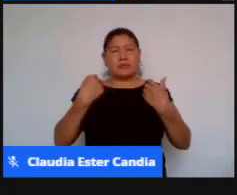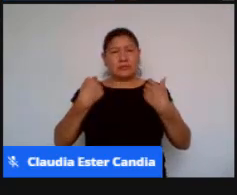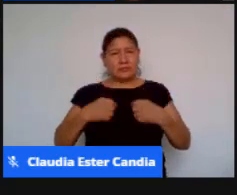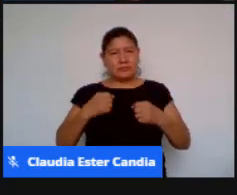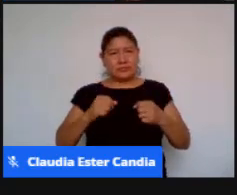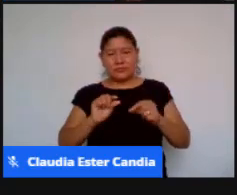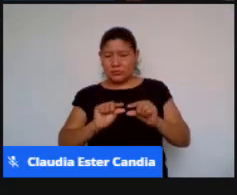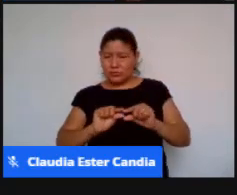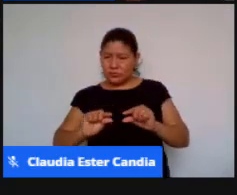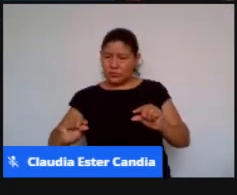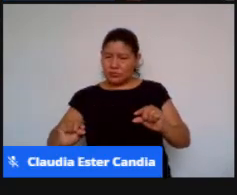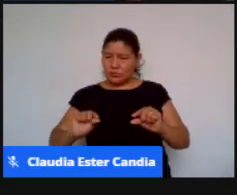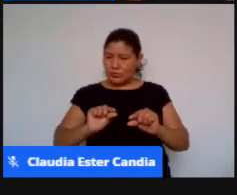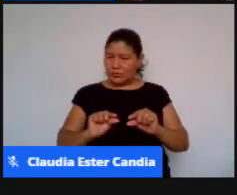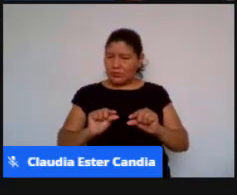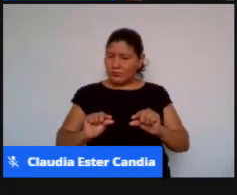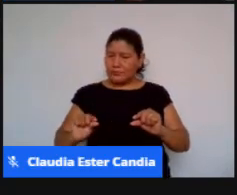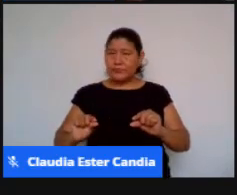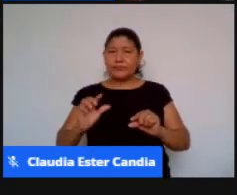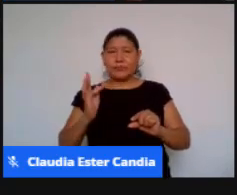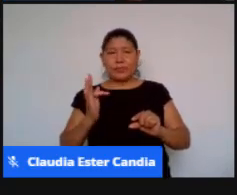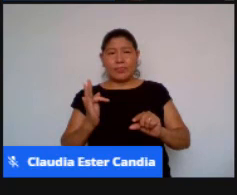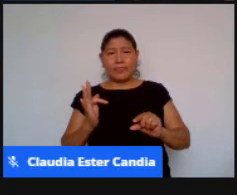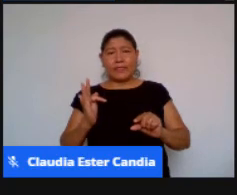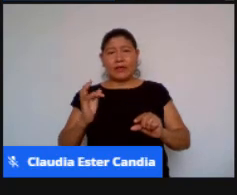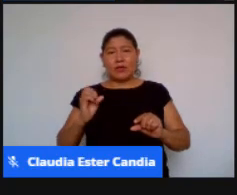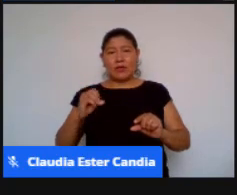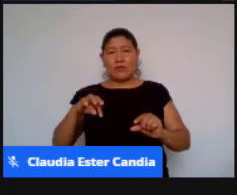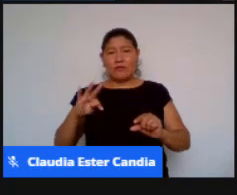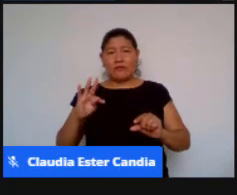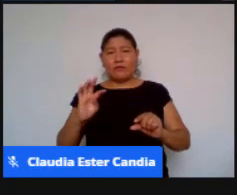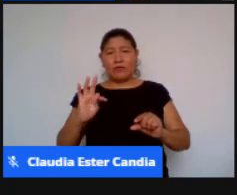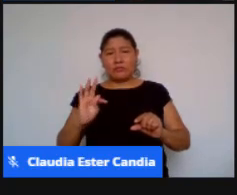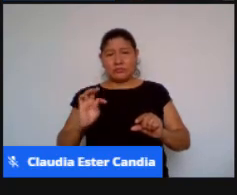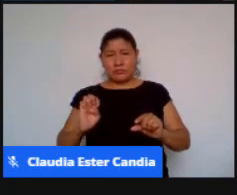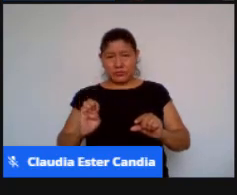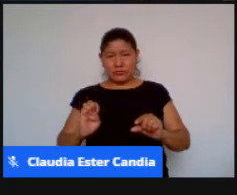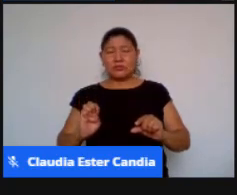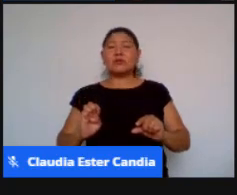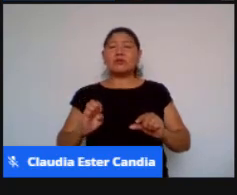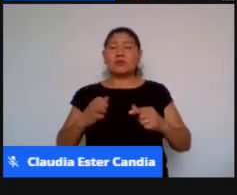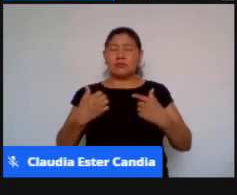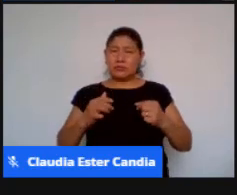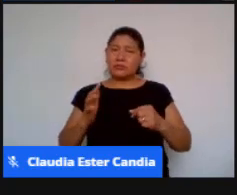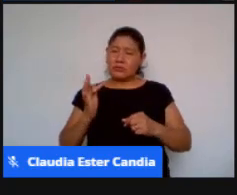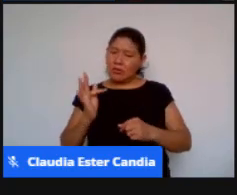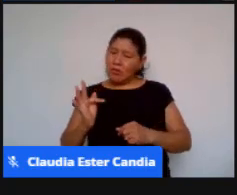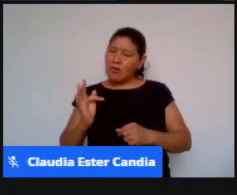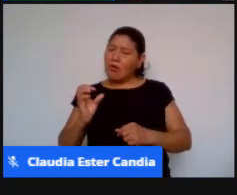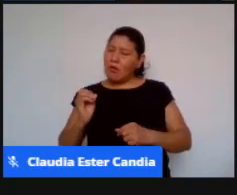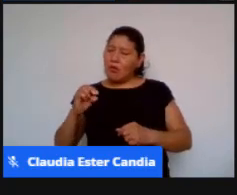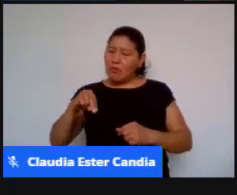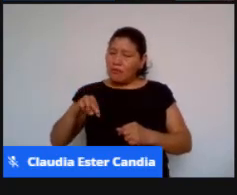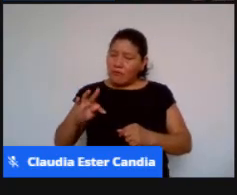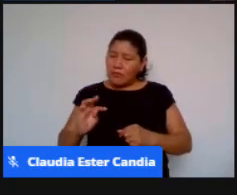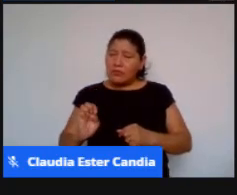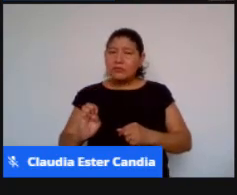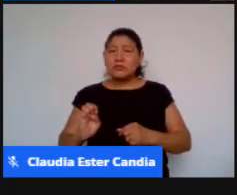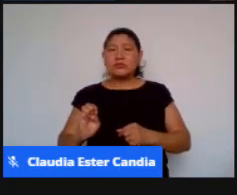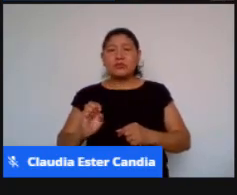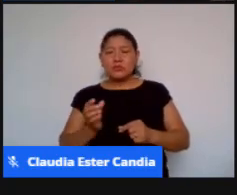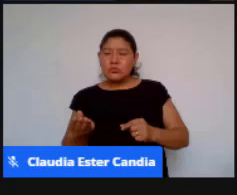pego determinadas coisas? Então, tem que pôr a fonte, e aí o comando, o que eu quero que o menino faça, né? E aí